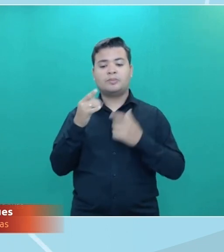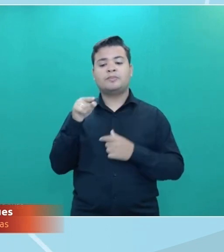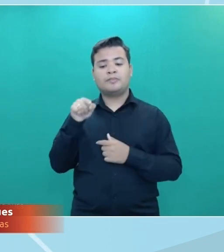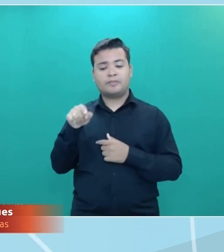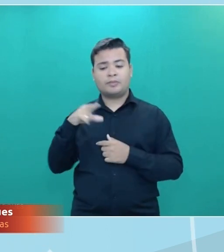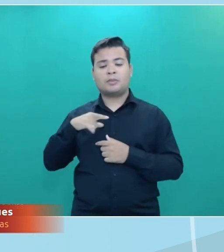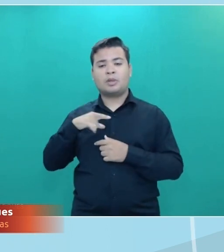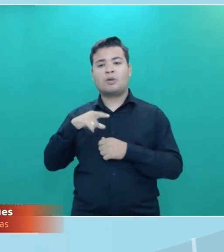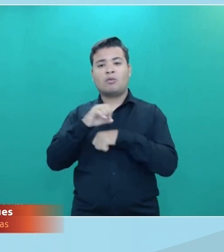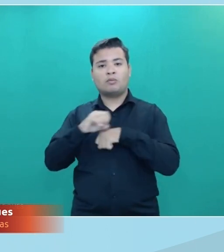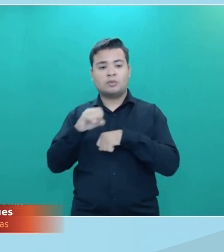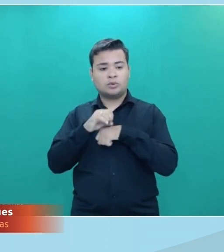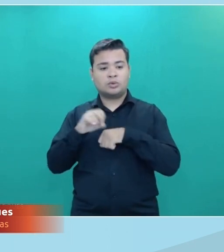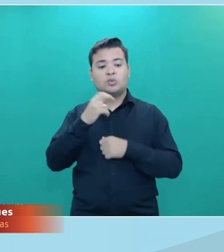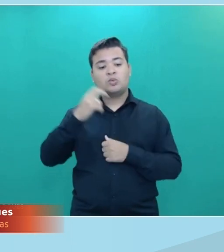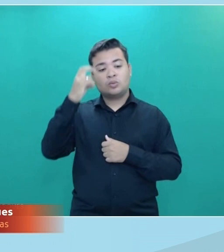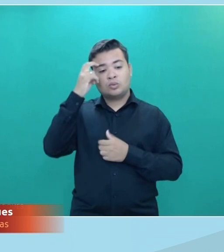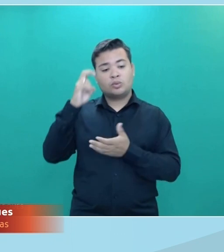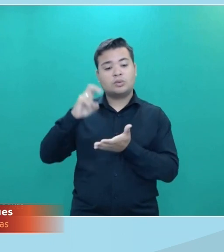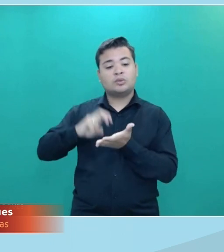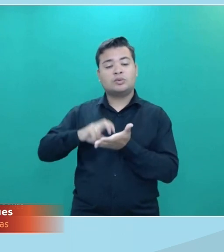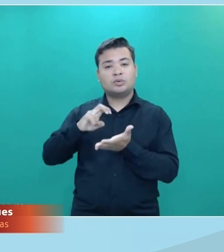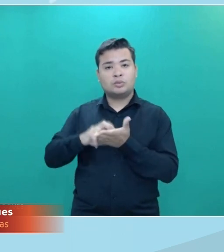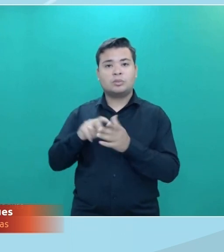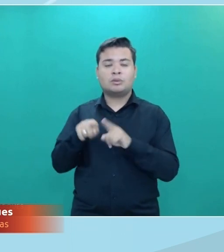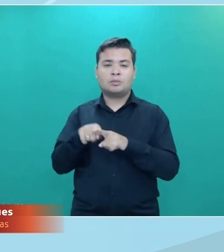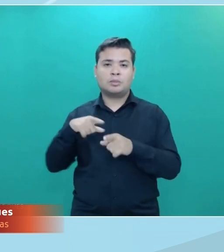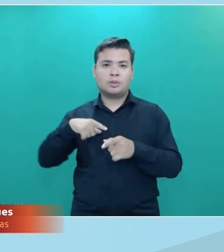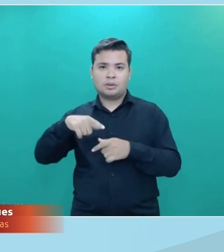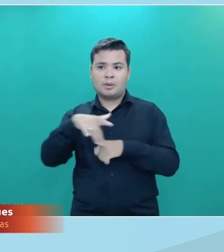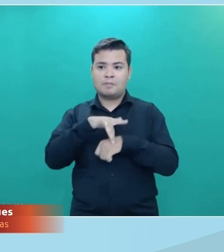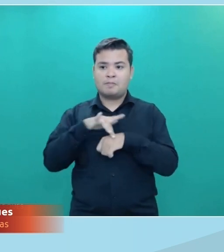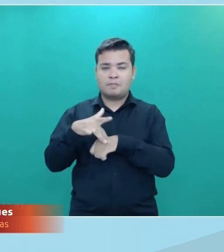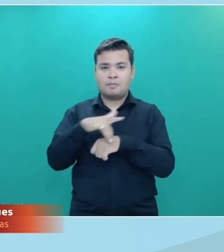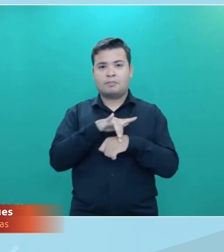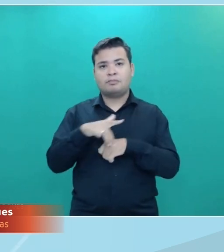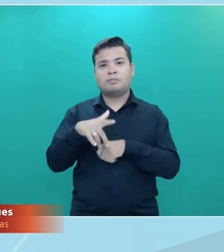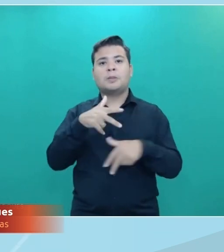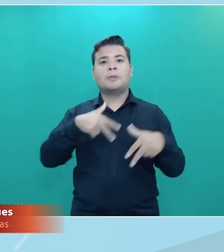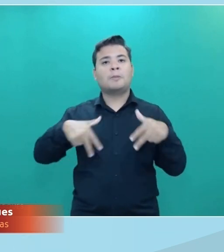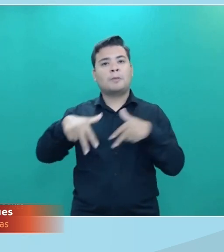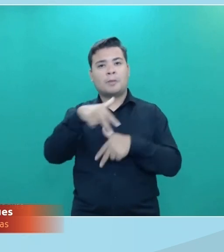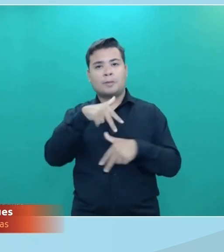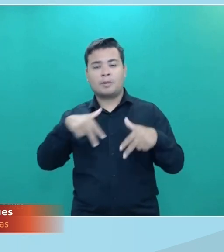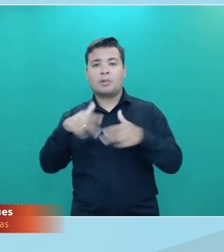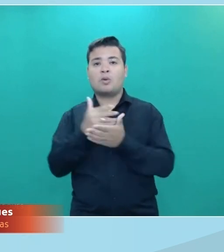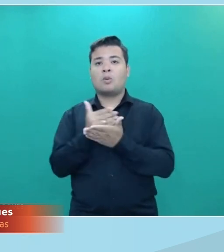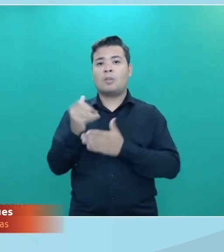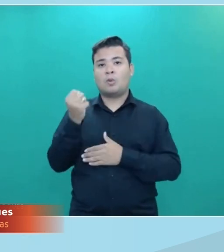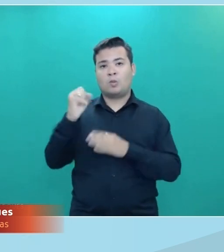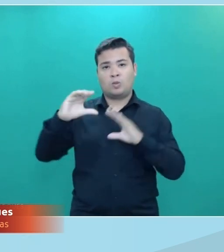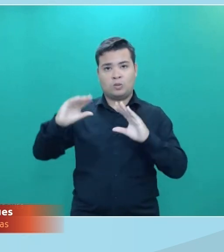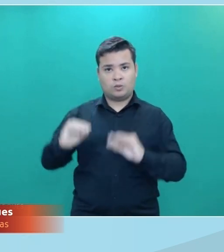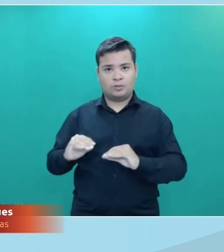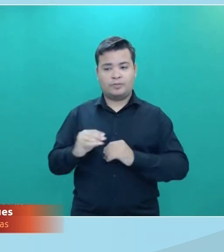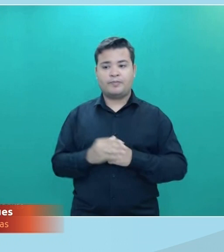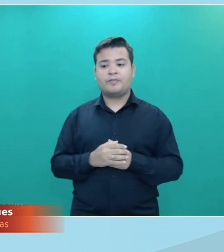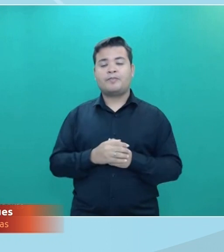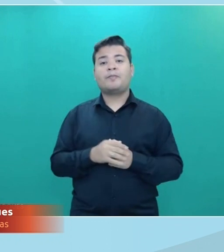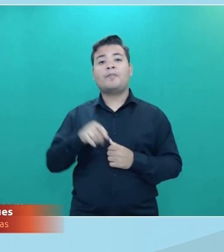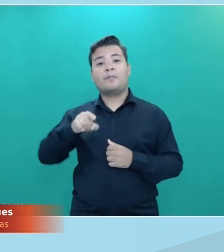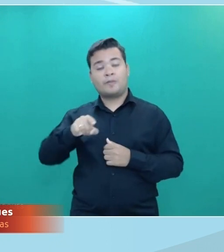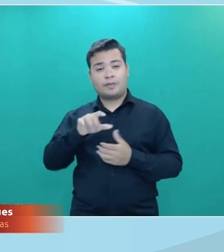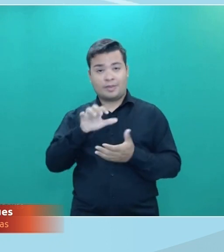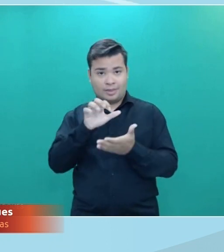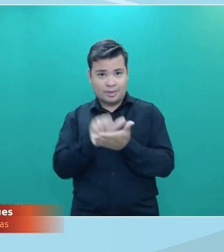pela manhã e também um baile dançante, que começa às 8 horas da noite. O ingresso custa a partir